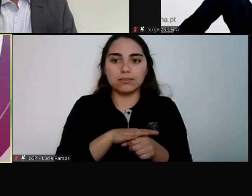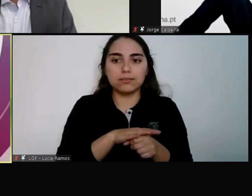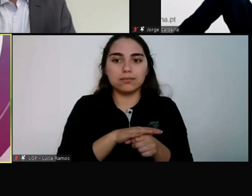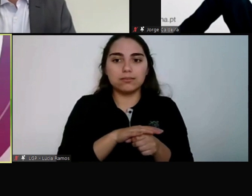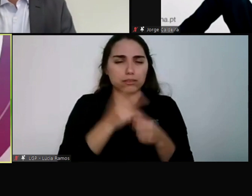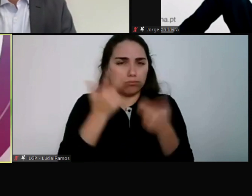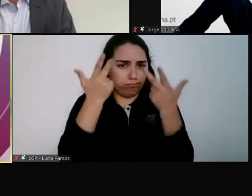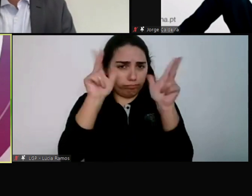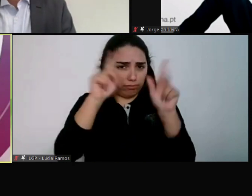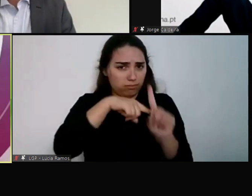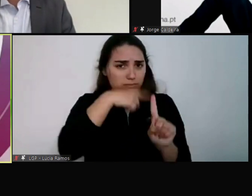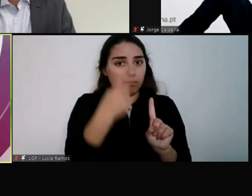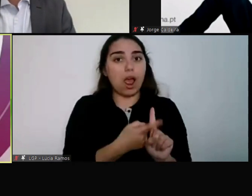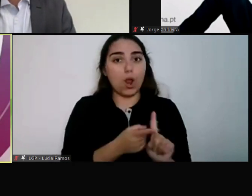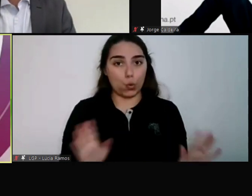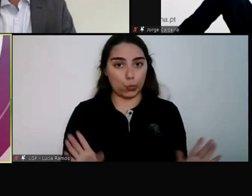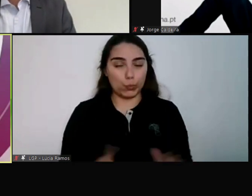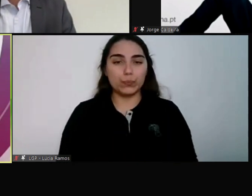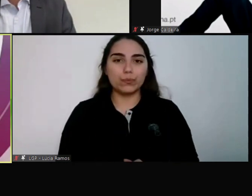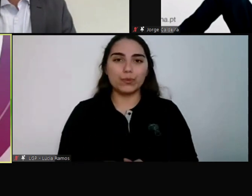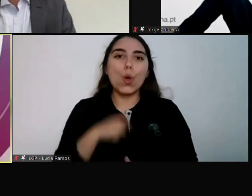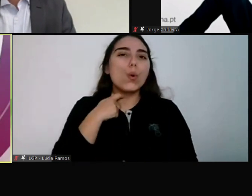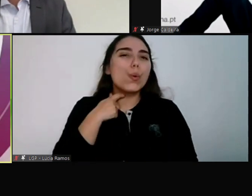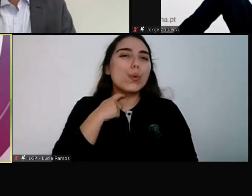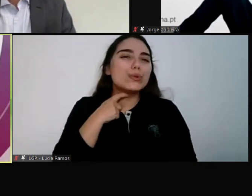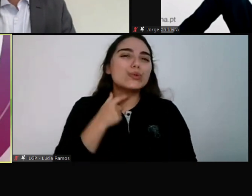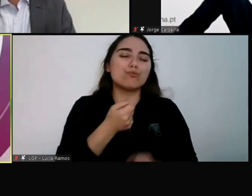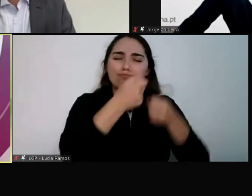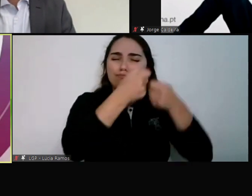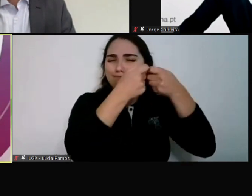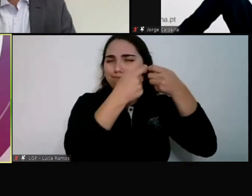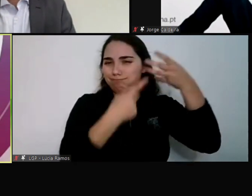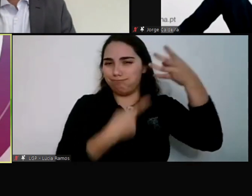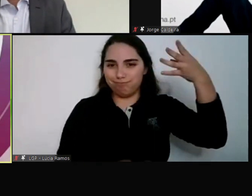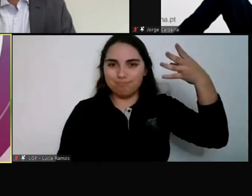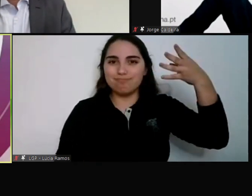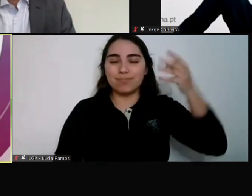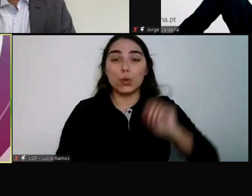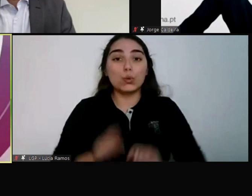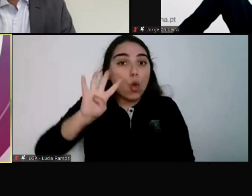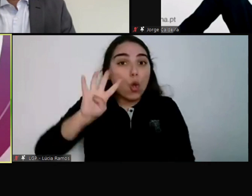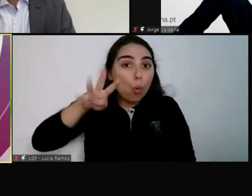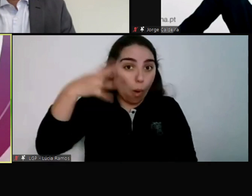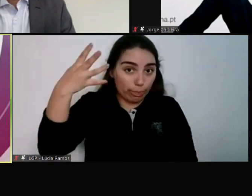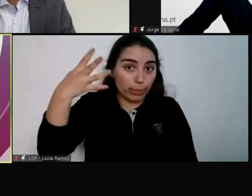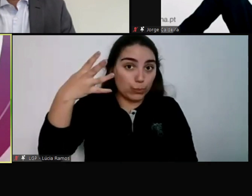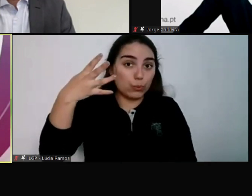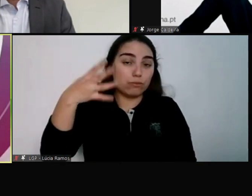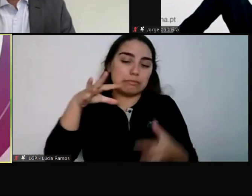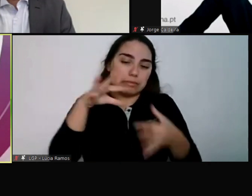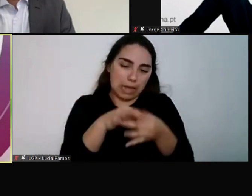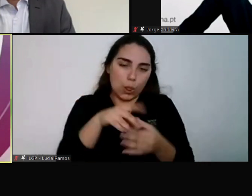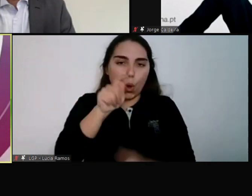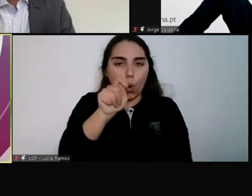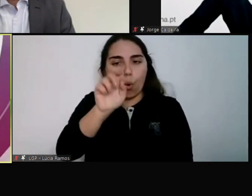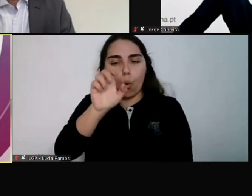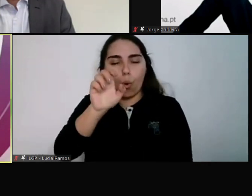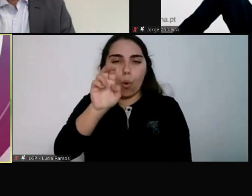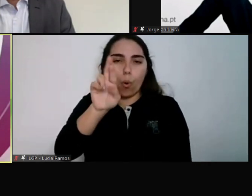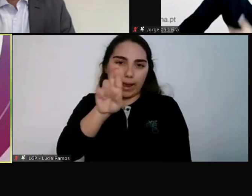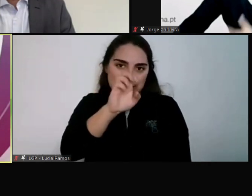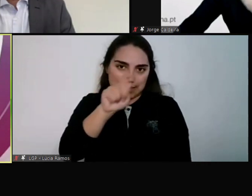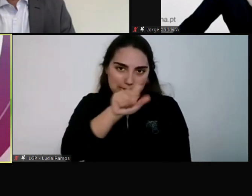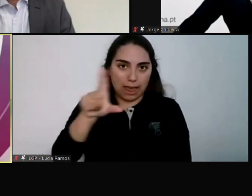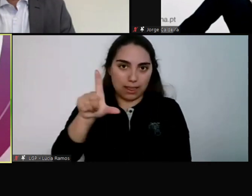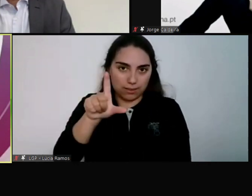ano. São muitos cursos. Posso dizer que dos 4 mini-cursos em folha de cálculo que disponibilizamos em